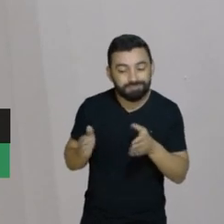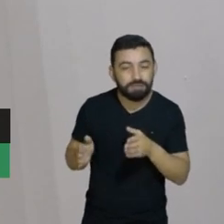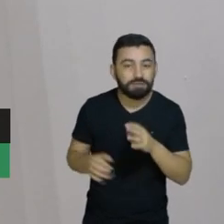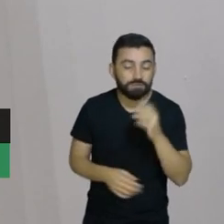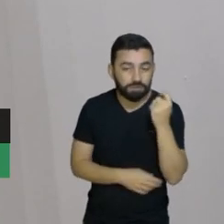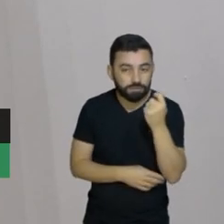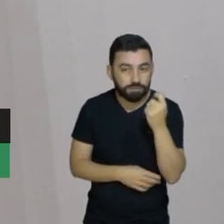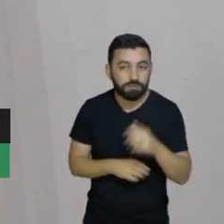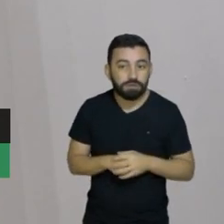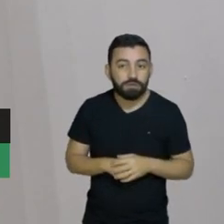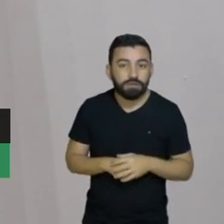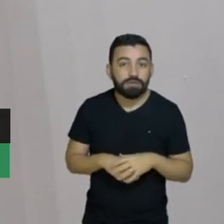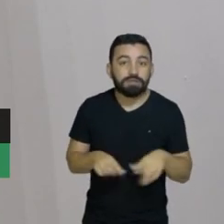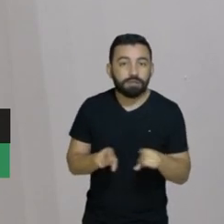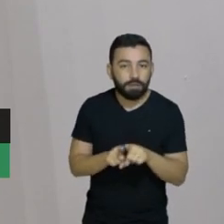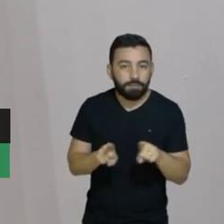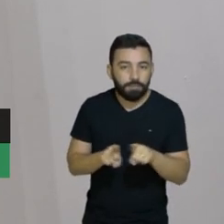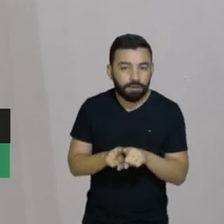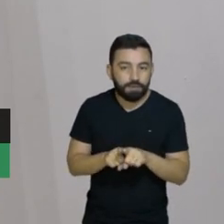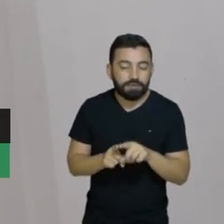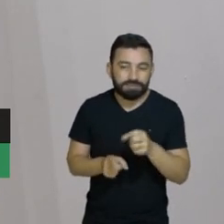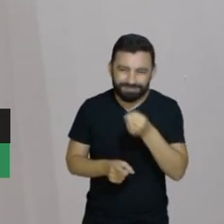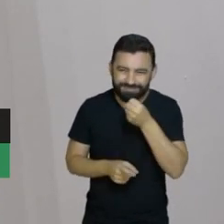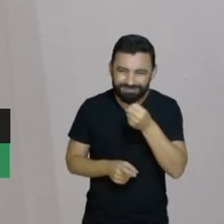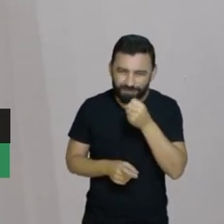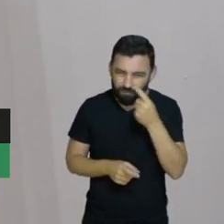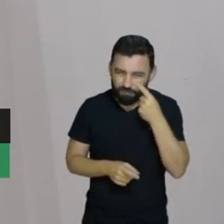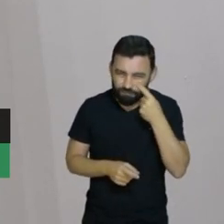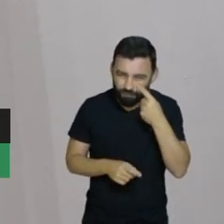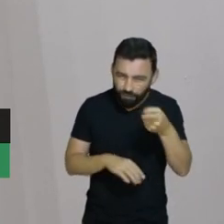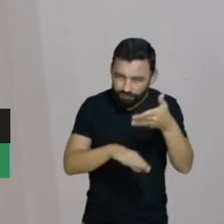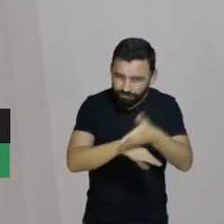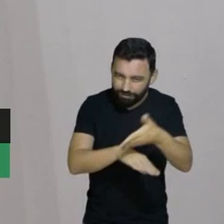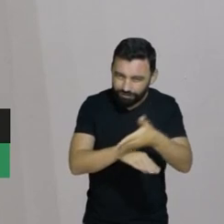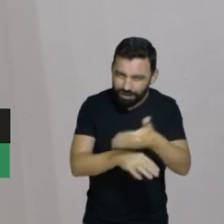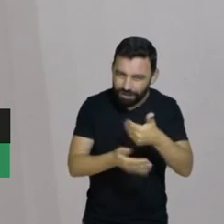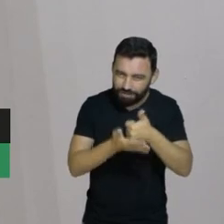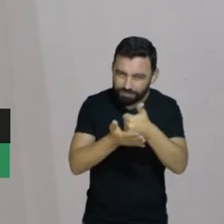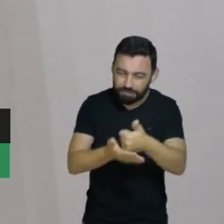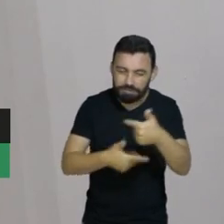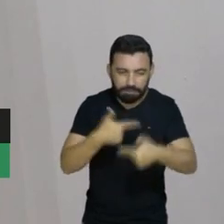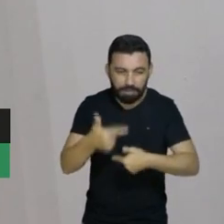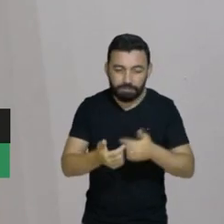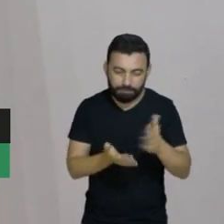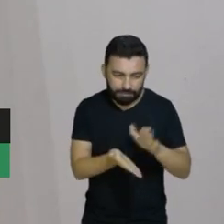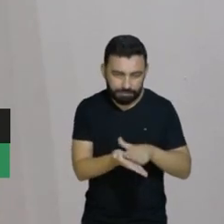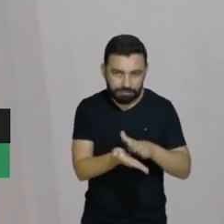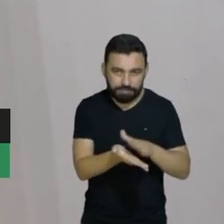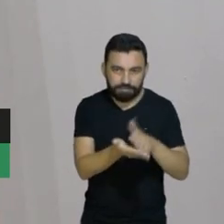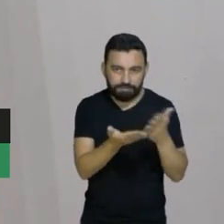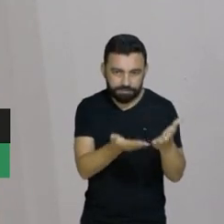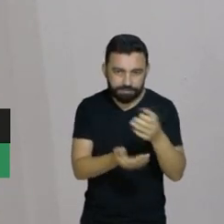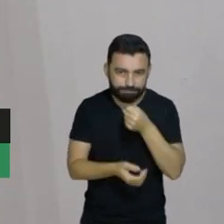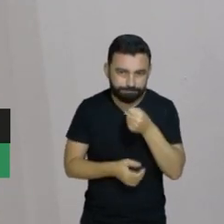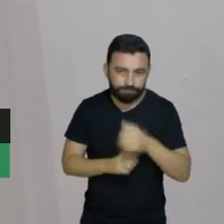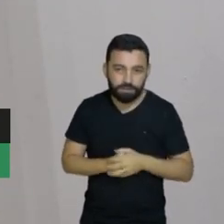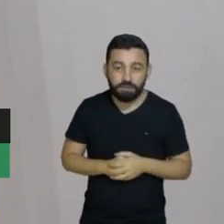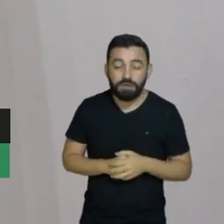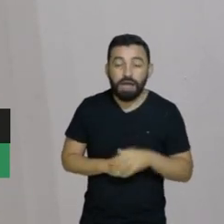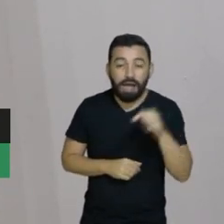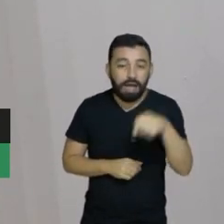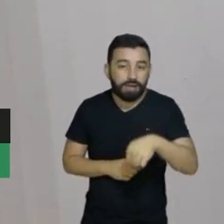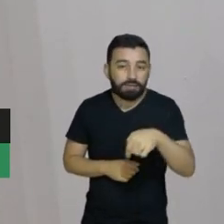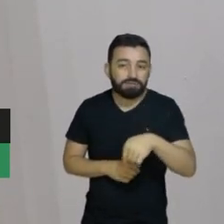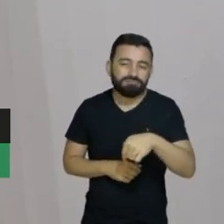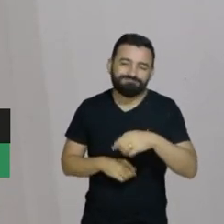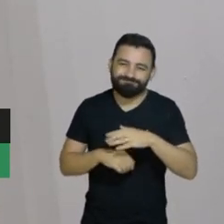também, deputado Sérgio Guimarães, o senhor que estava lá atentamente ajudando, parabéns pelo trabalho, aqui no nosso querido estado de Santa